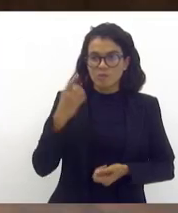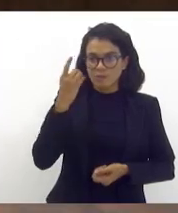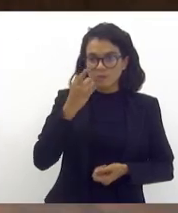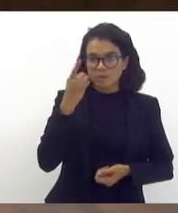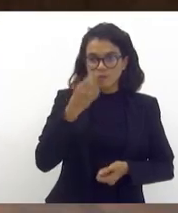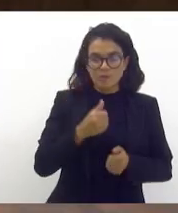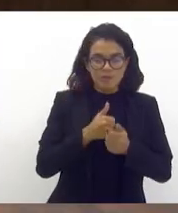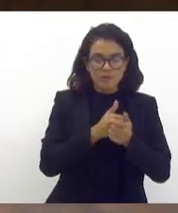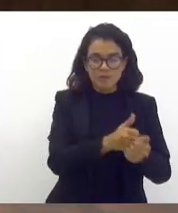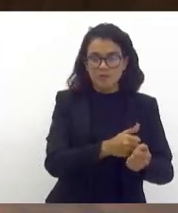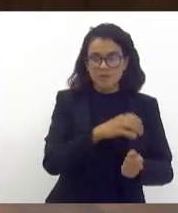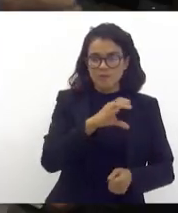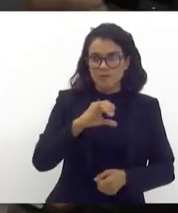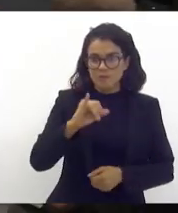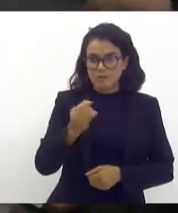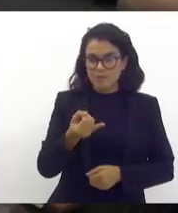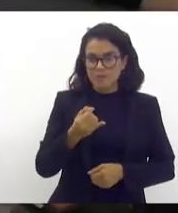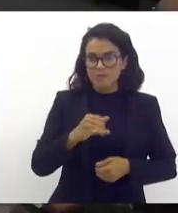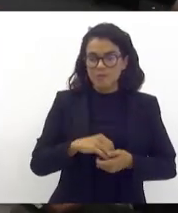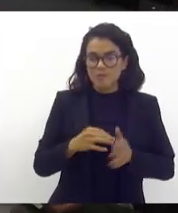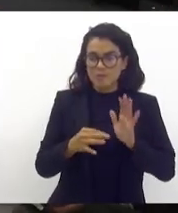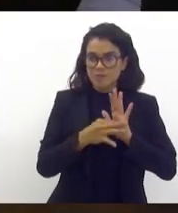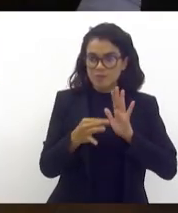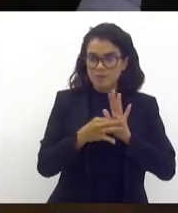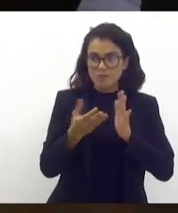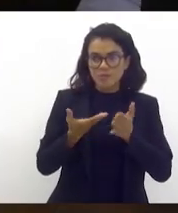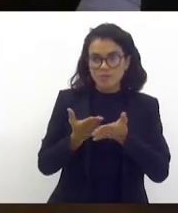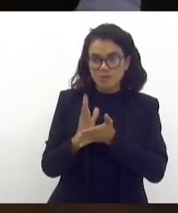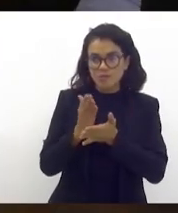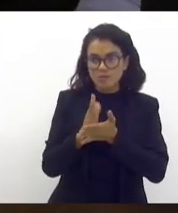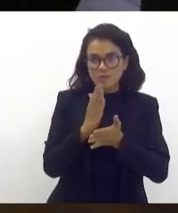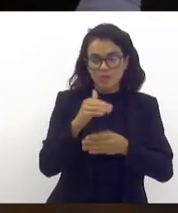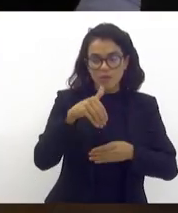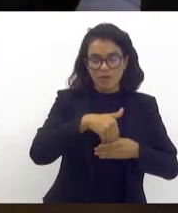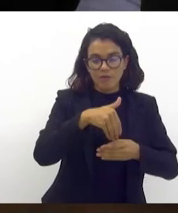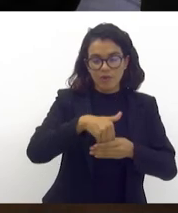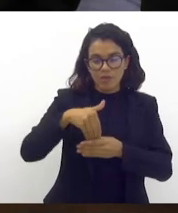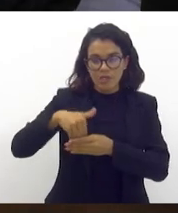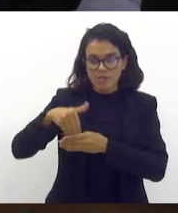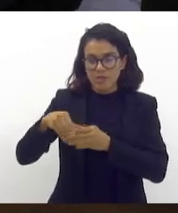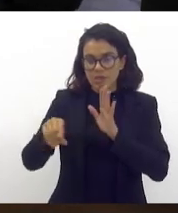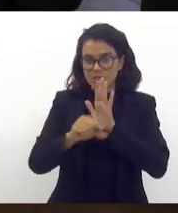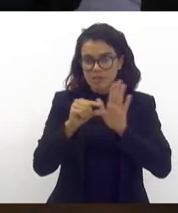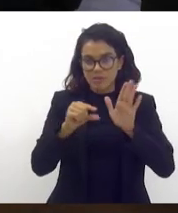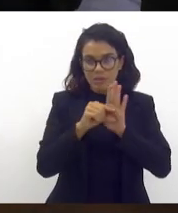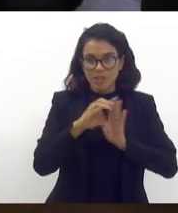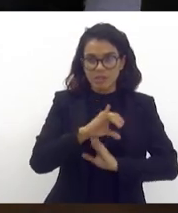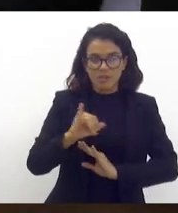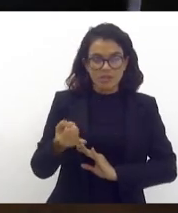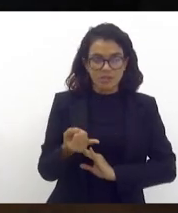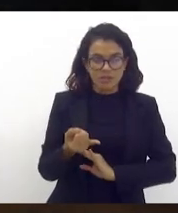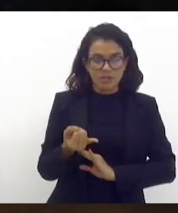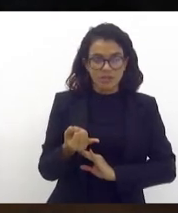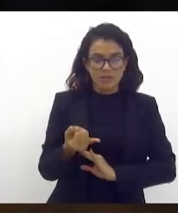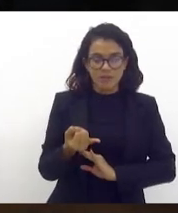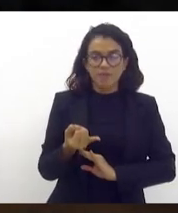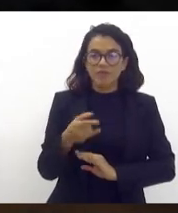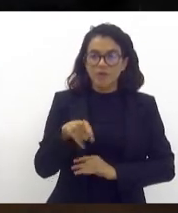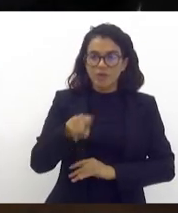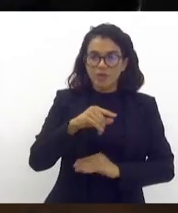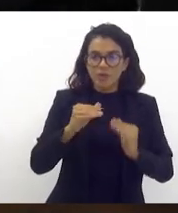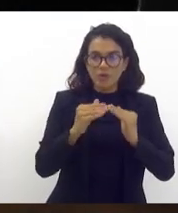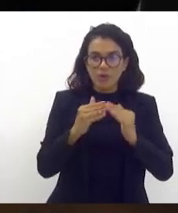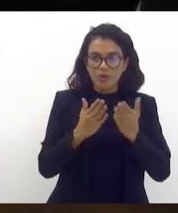Acompanha a CCJ, presidente. Com os pareceres emitidos em votação às emendas da CCJ. Senhores que aprovam, permaneçam